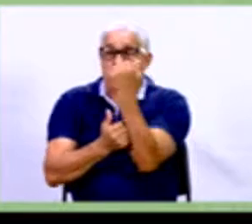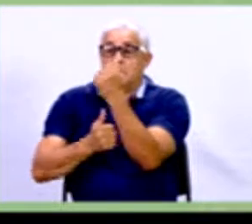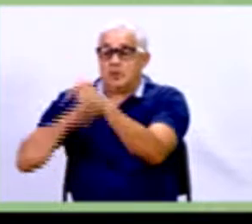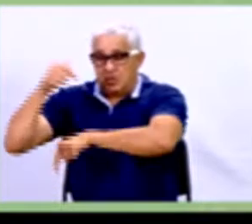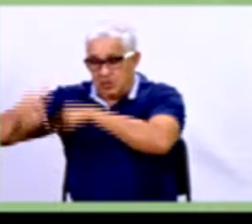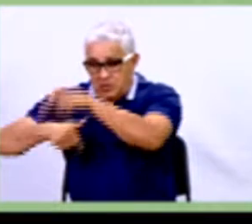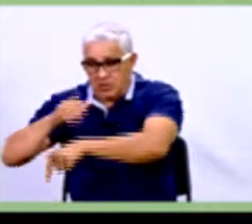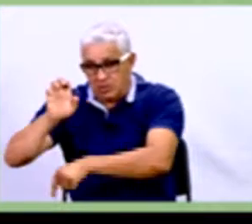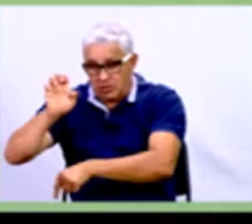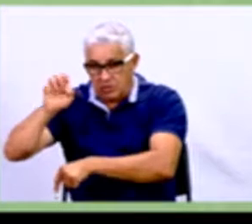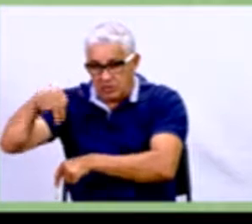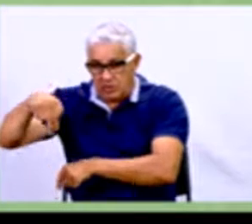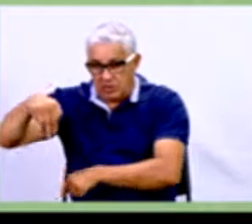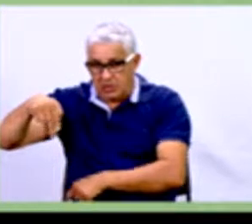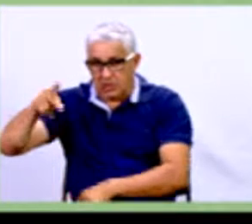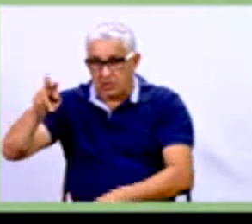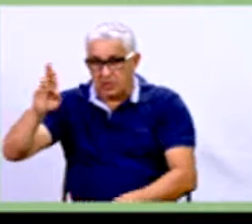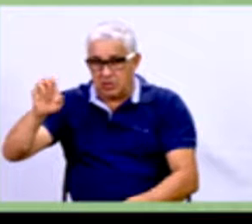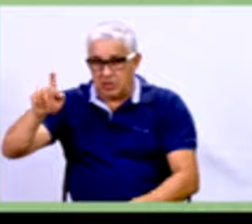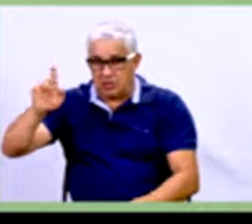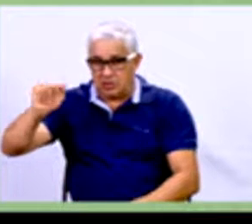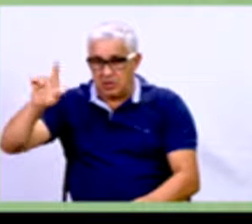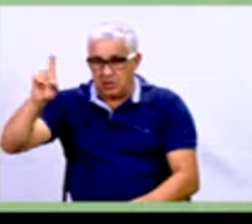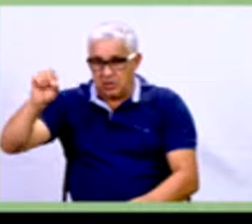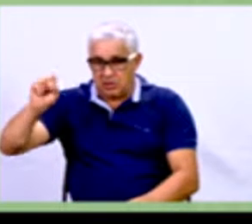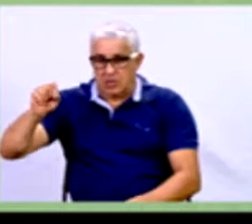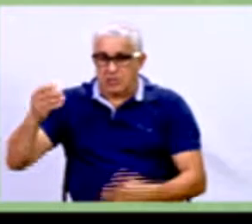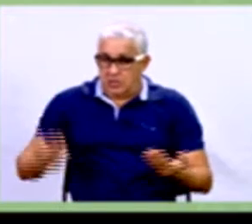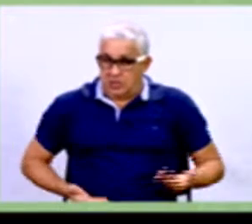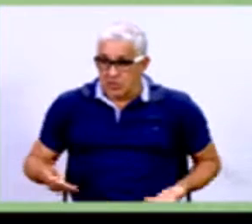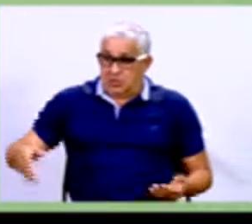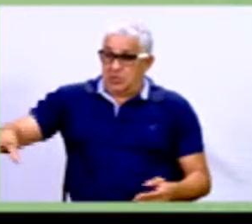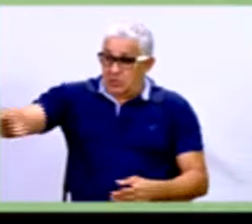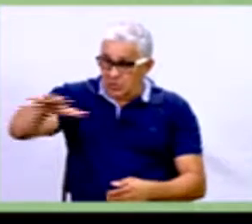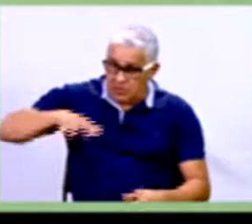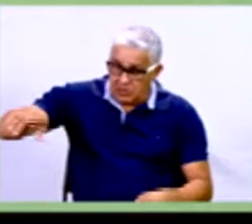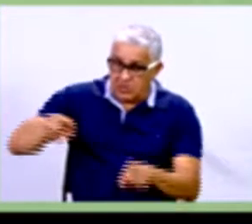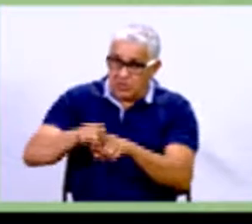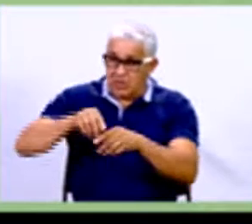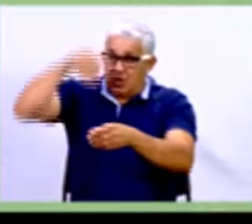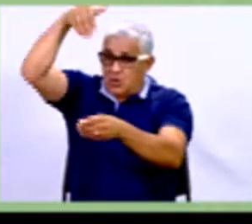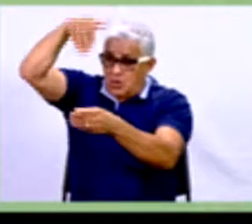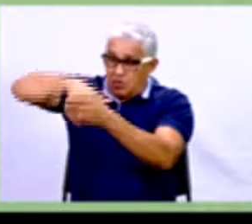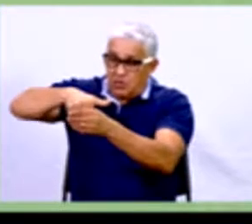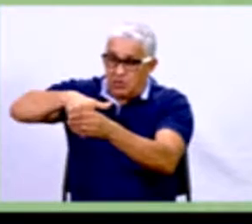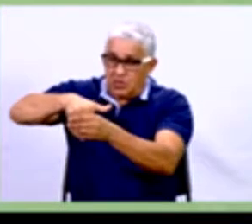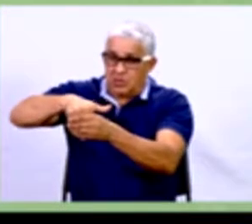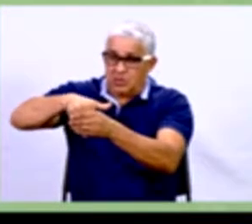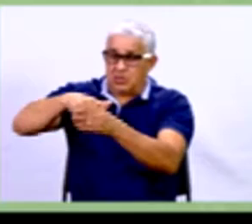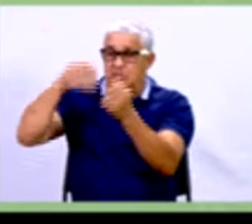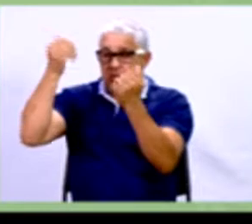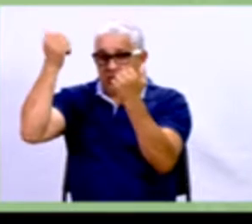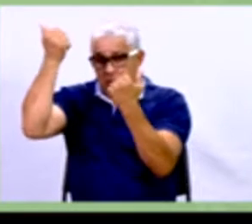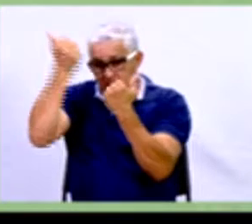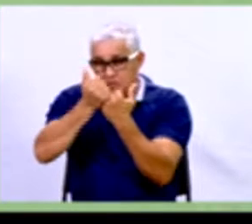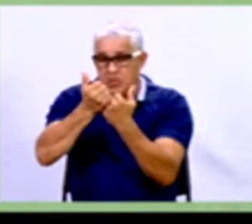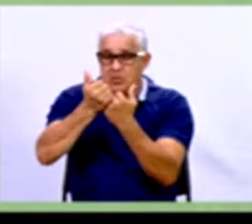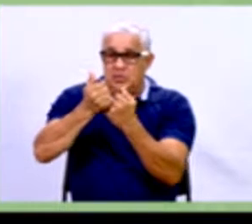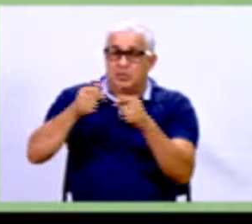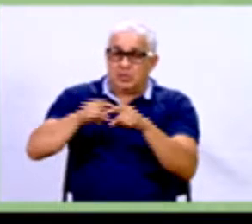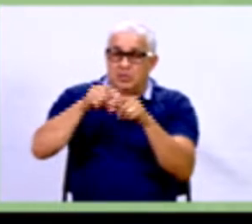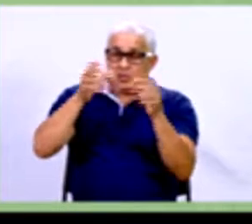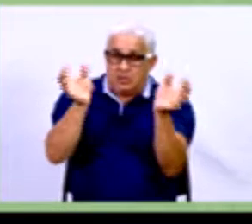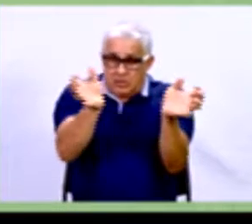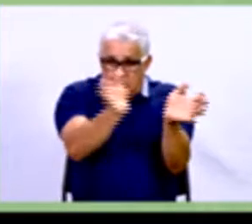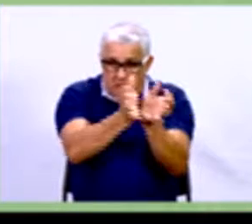de eleição, votar no vice-presidente, no vice-secretário e nos seus suplentes. Então, nós vamos analisar